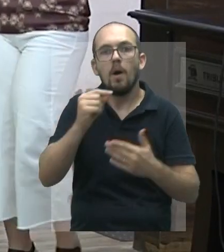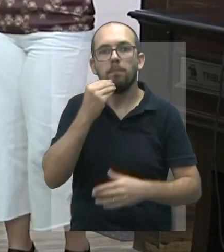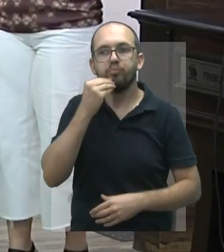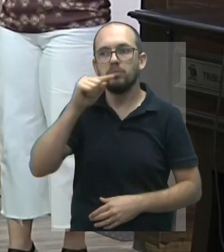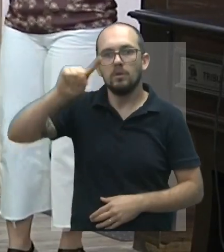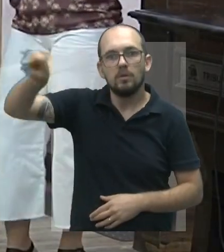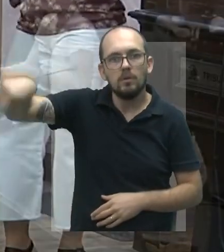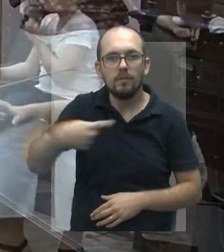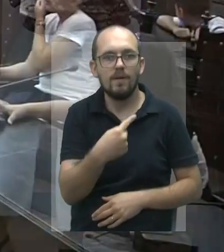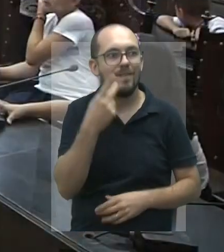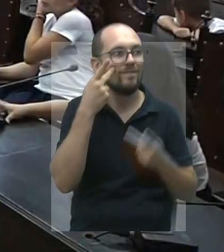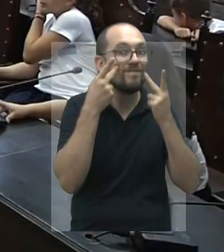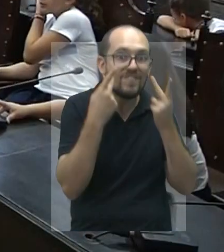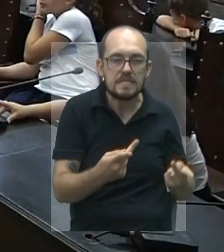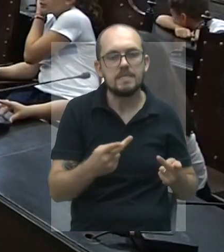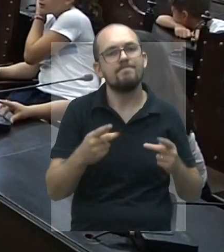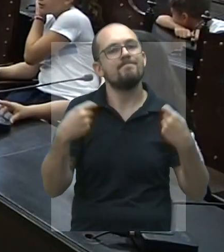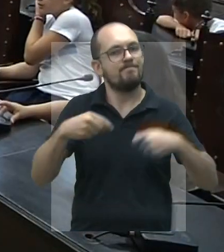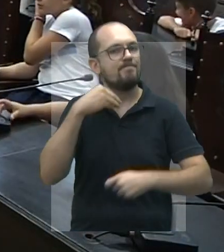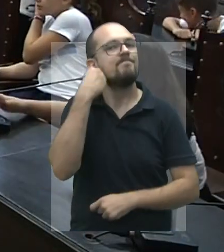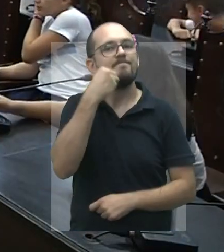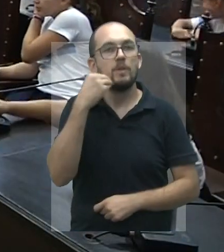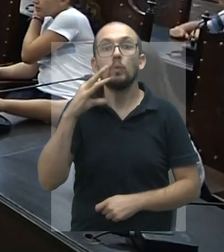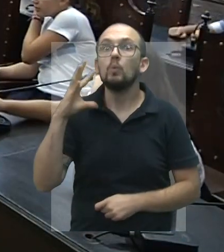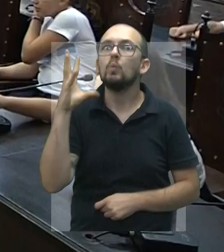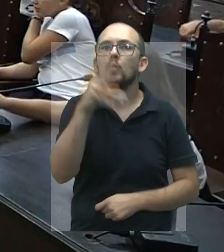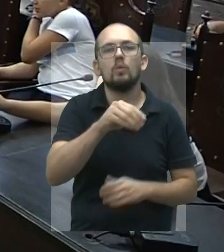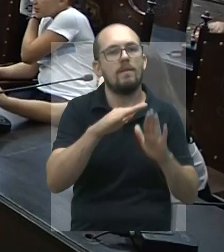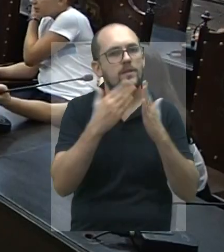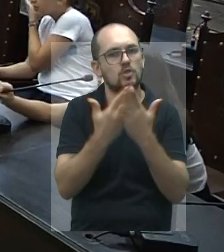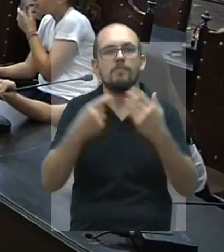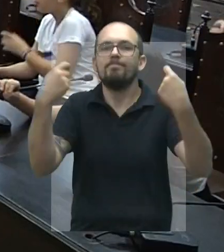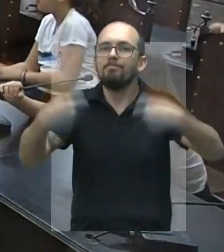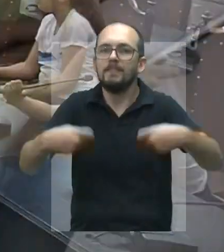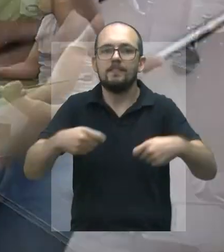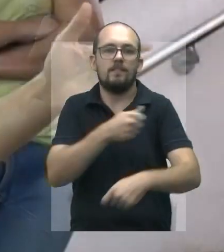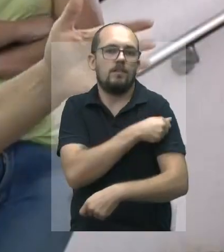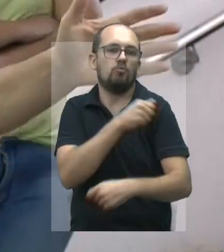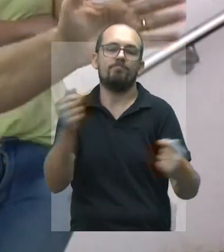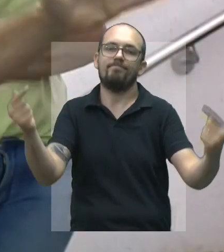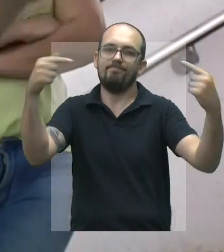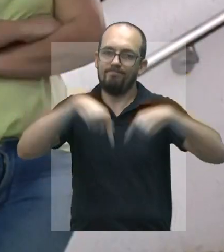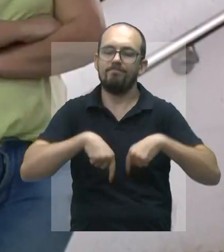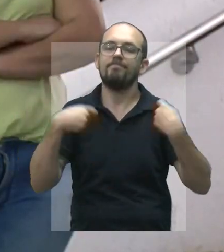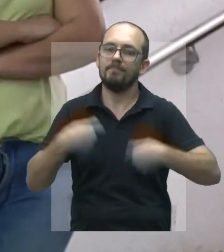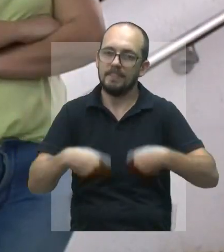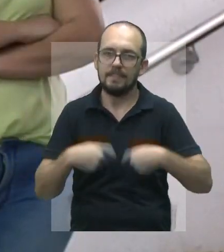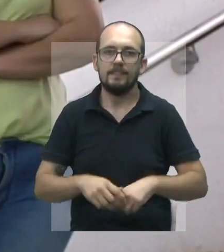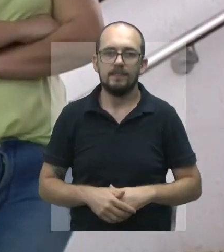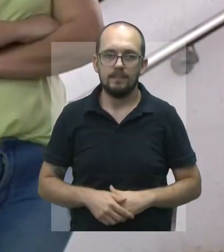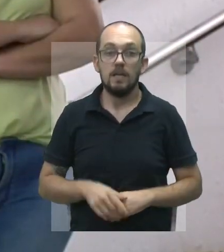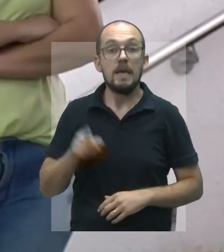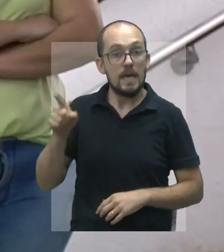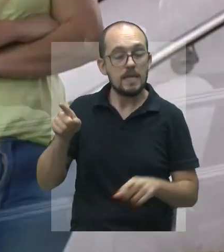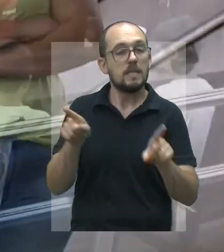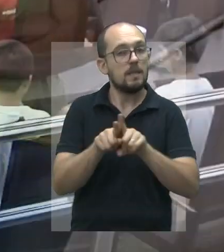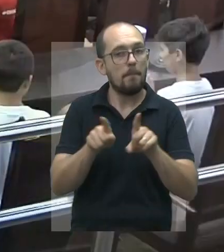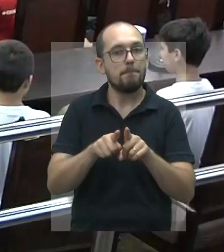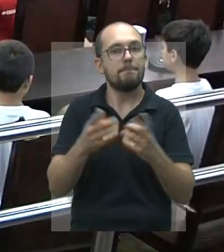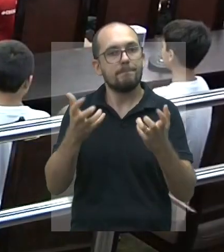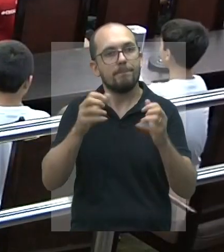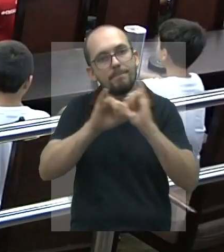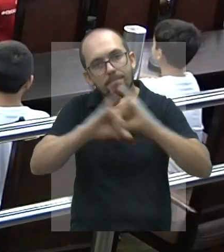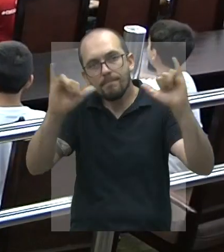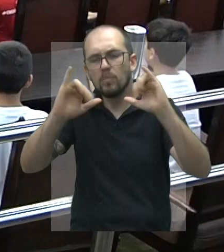é uma experiência que todas as escolas podem e devem proporcionar aos seus alunos e alunas. Ele estende o convite a todos